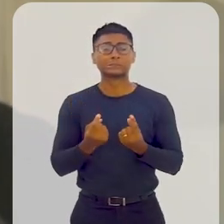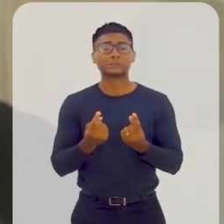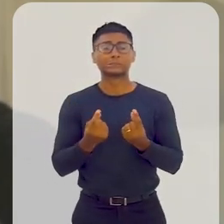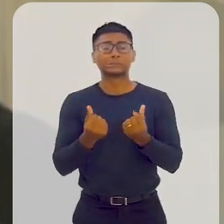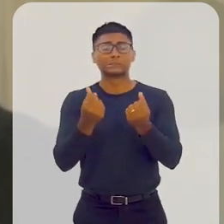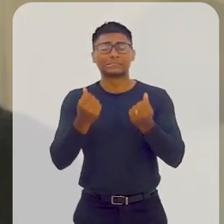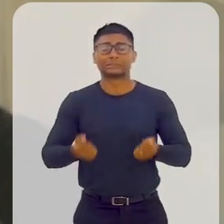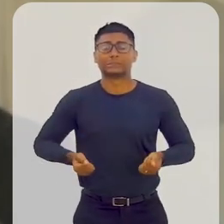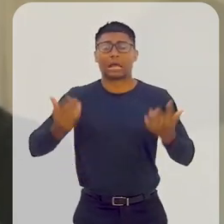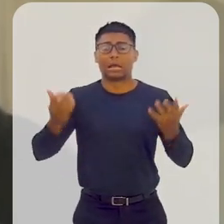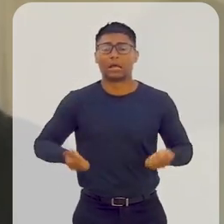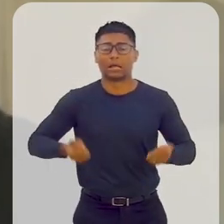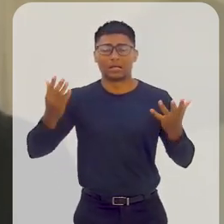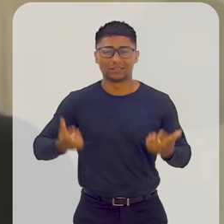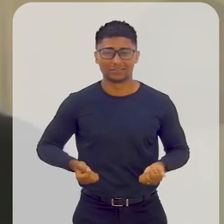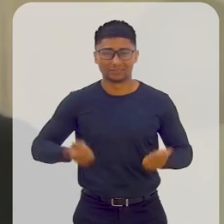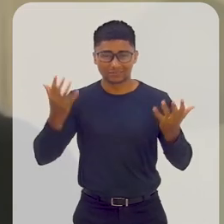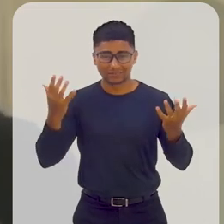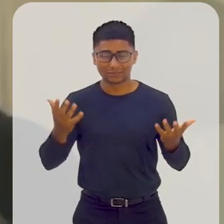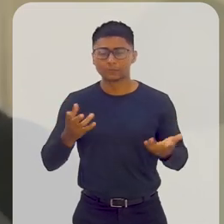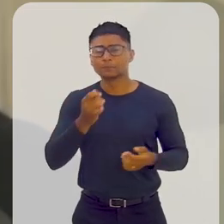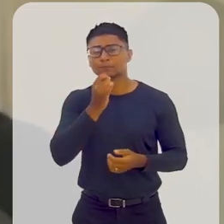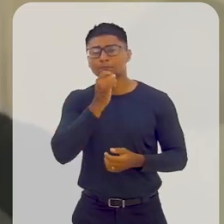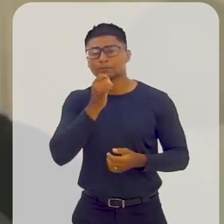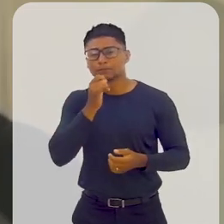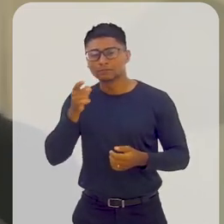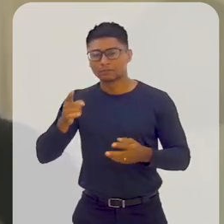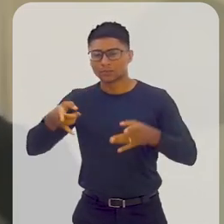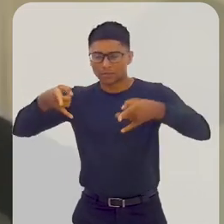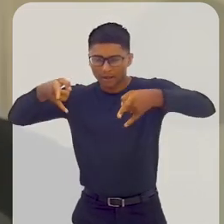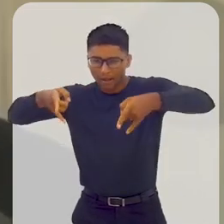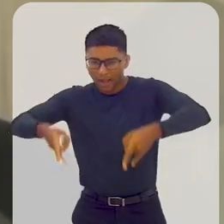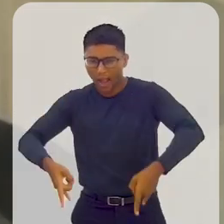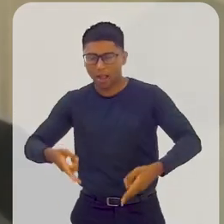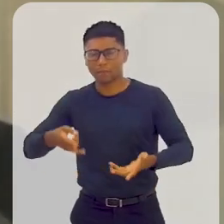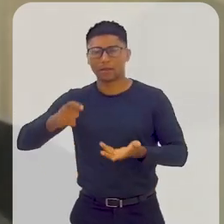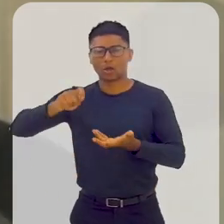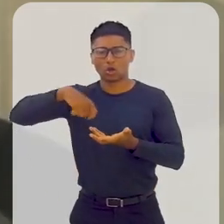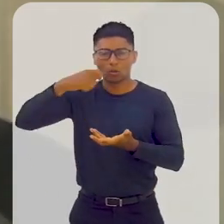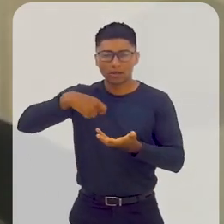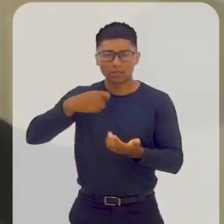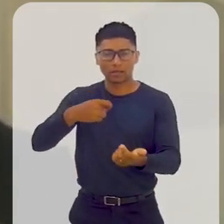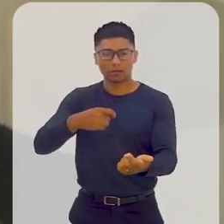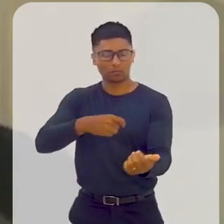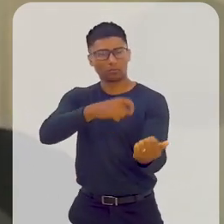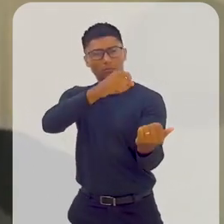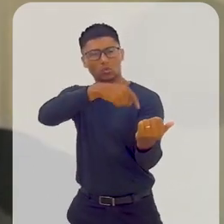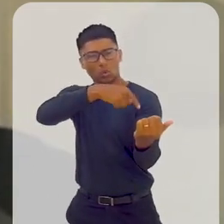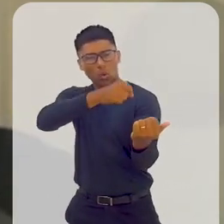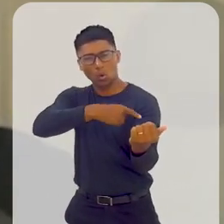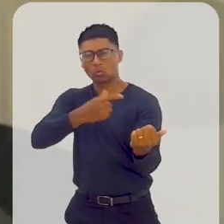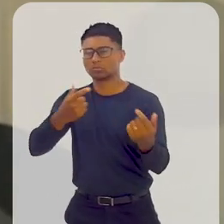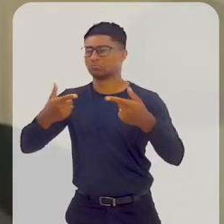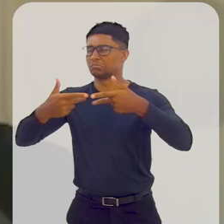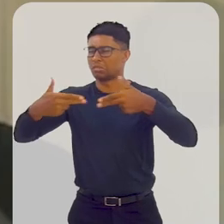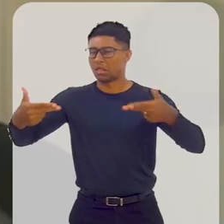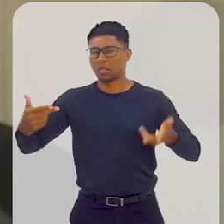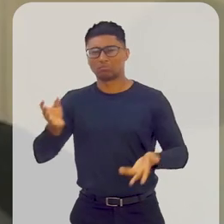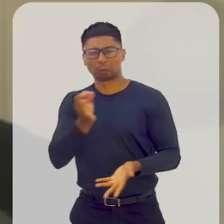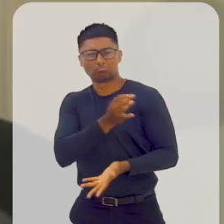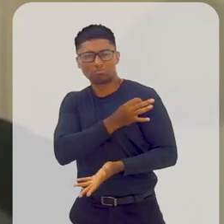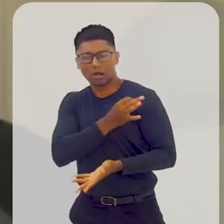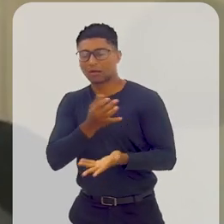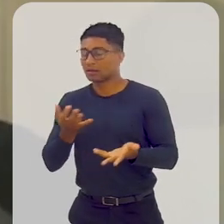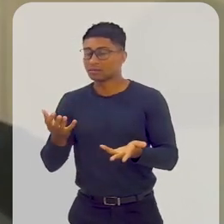produto de origem duvidosa e ter passado mal? Roupa de cama, com alimentação, com soro, com seringa,